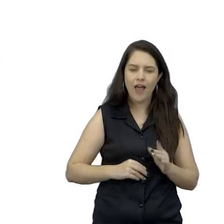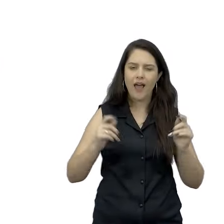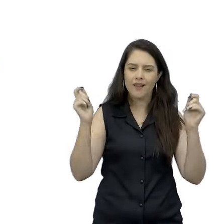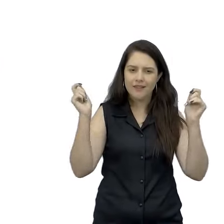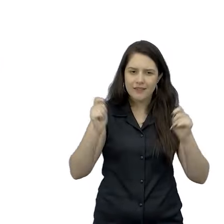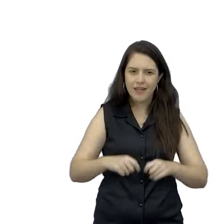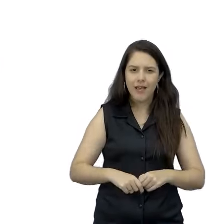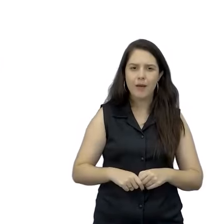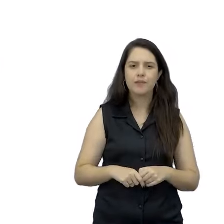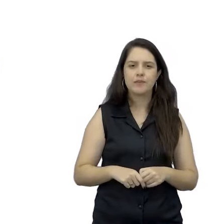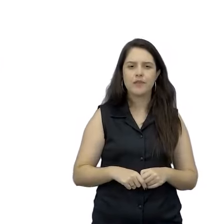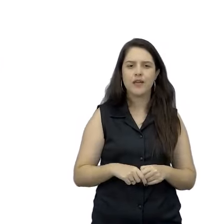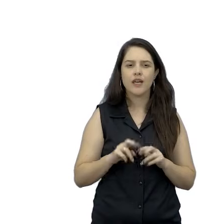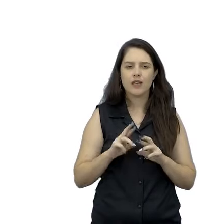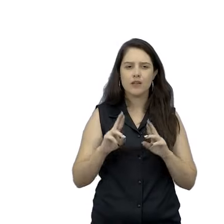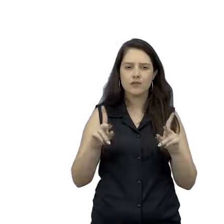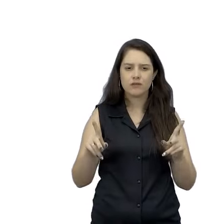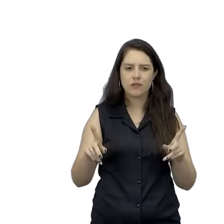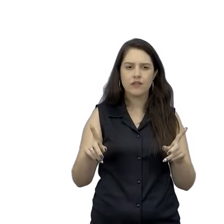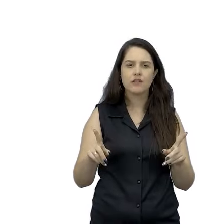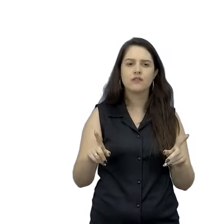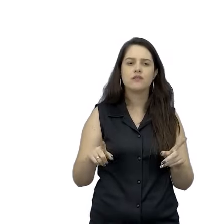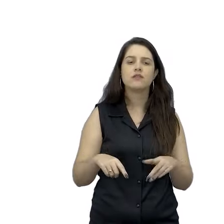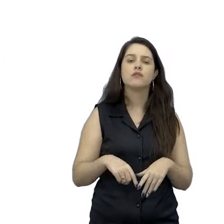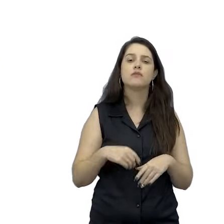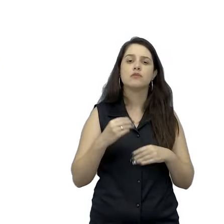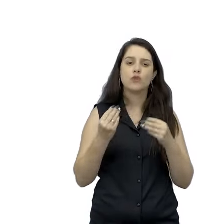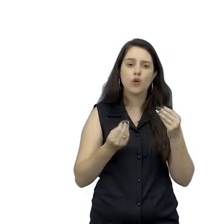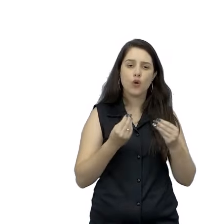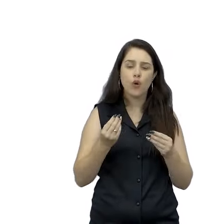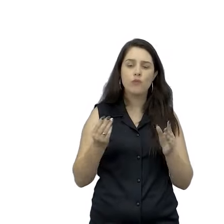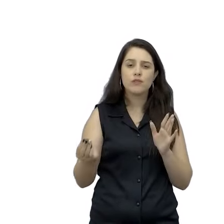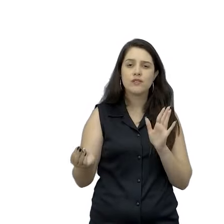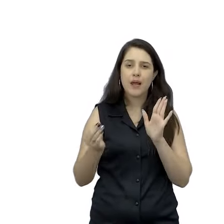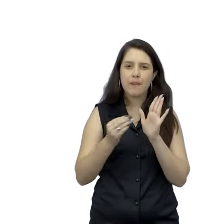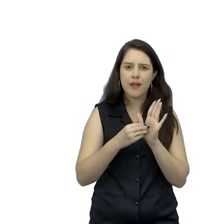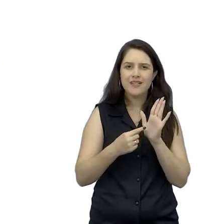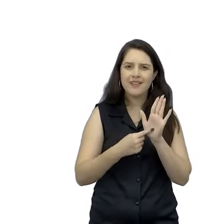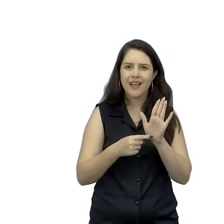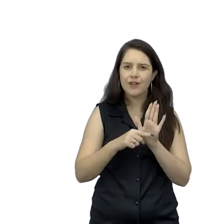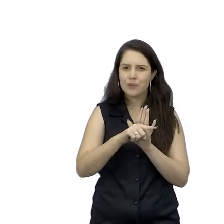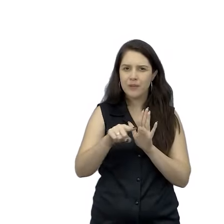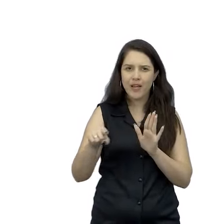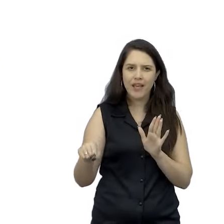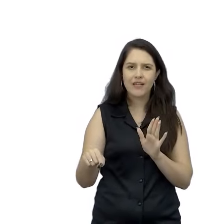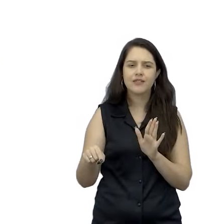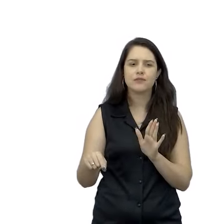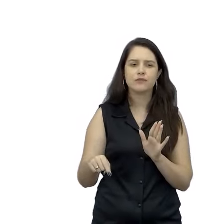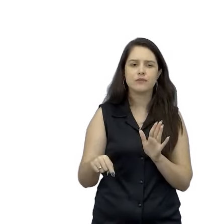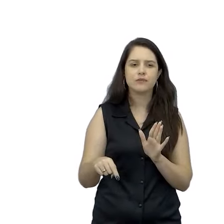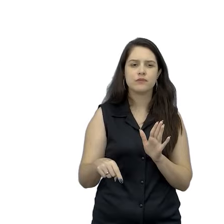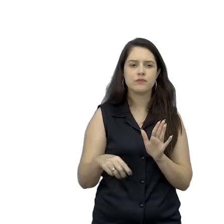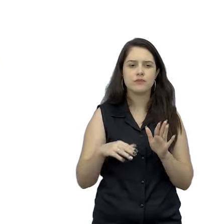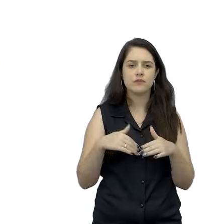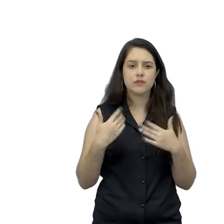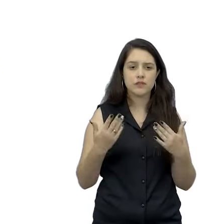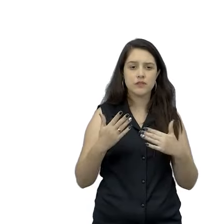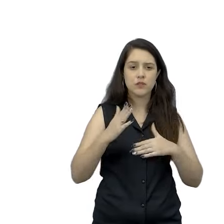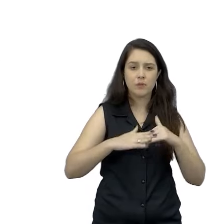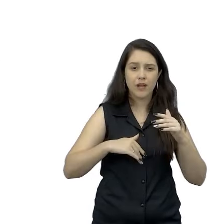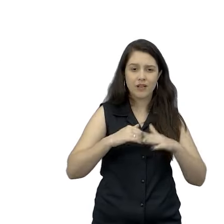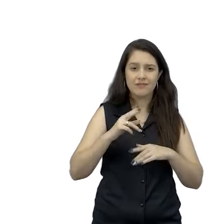em evidência sobre aquilo que está sendo apresentado para eles. Então, como ela escreve ali, ó, são práticas de leitura